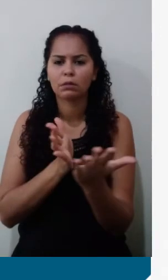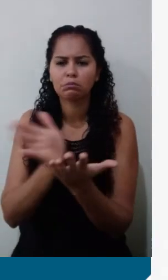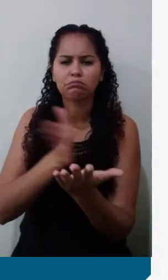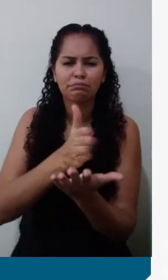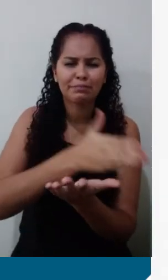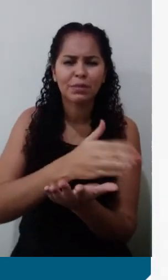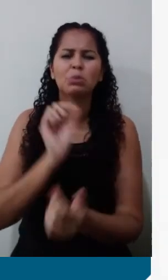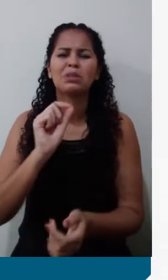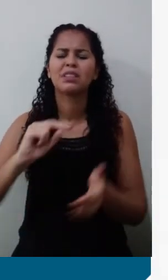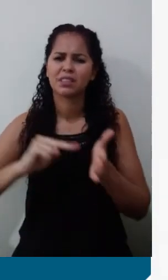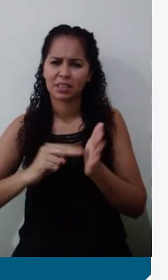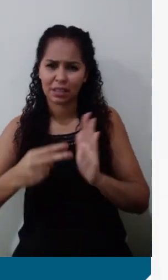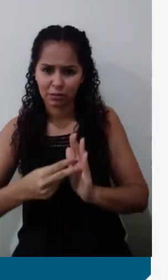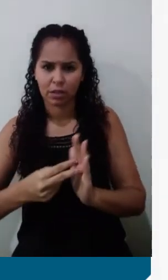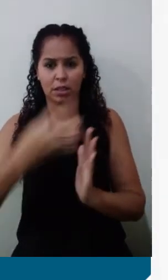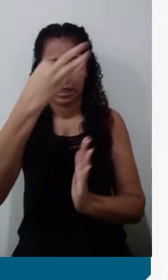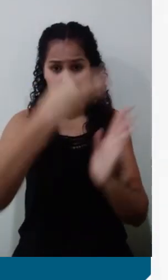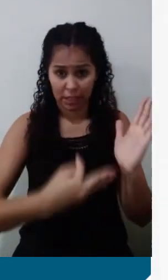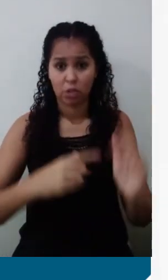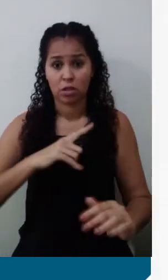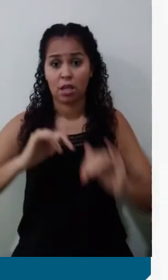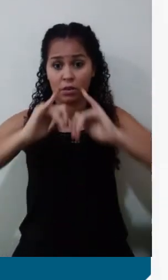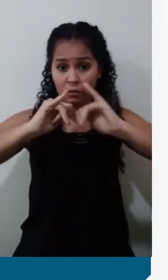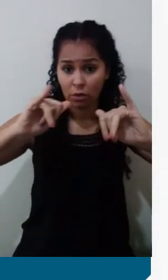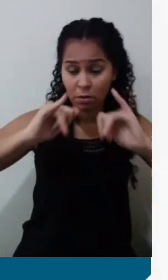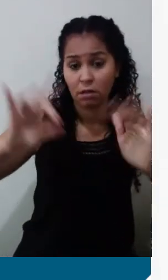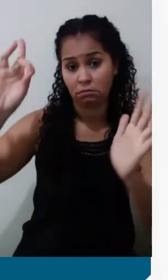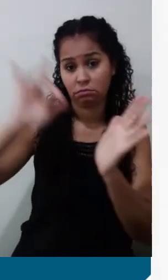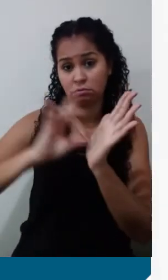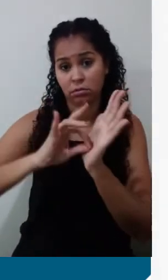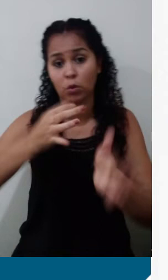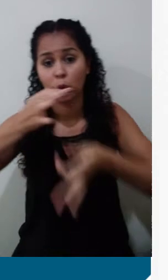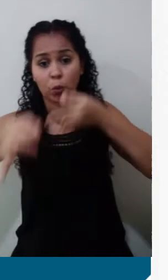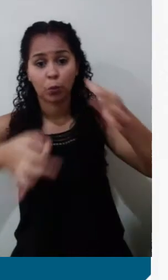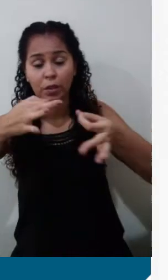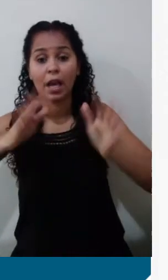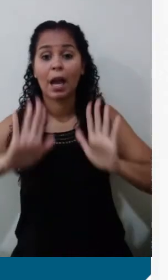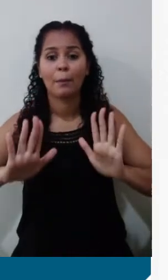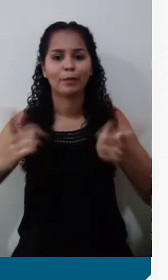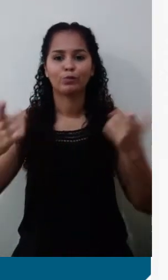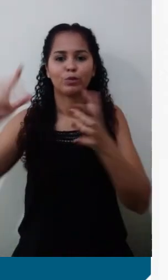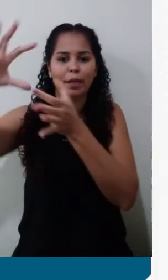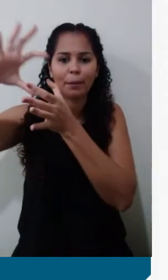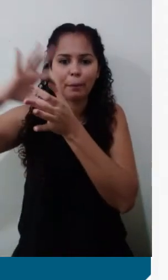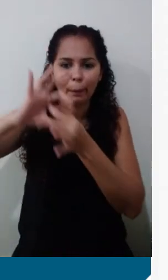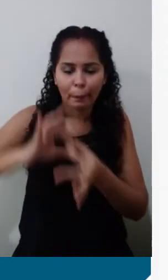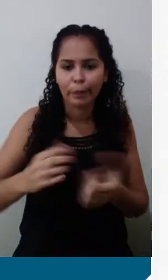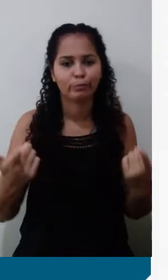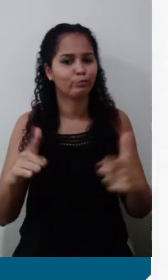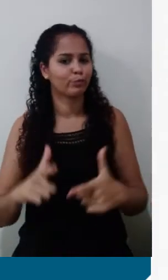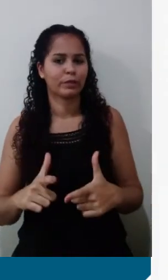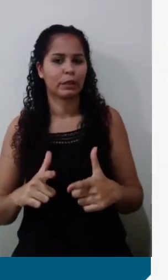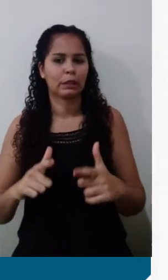O que isso significa? Um texto que apresenta informações, fatos e opiniões que estão desconexos entre si, que